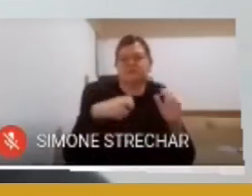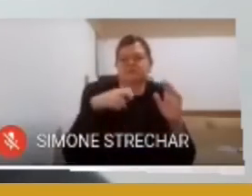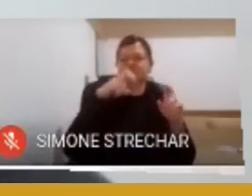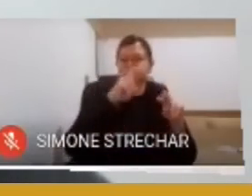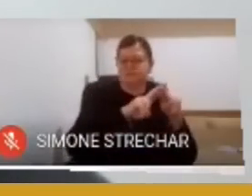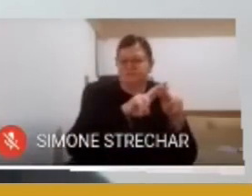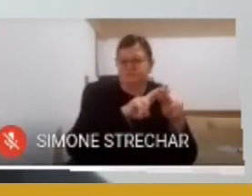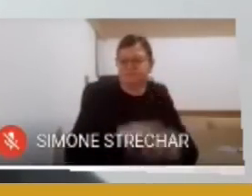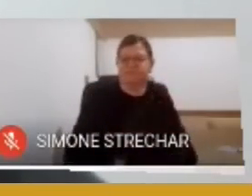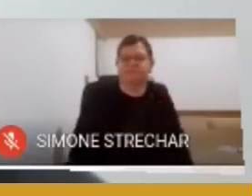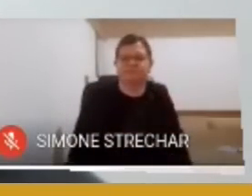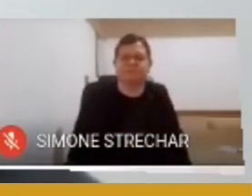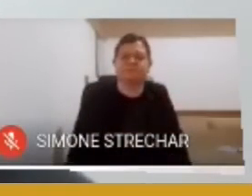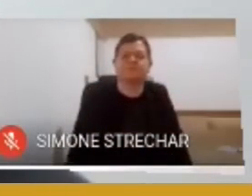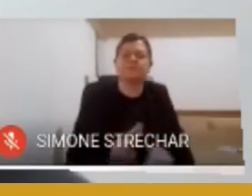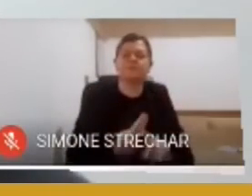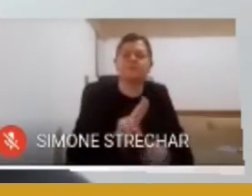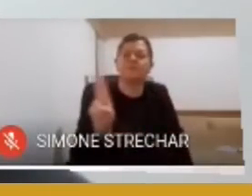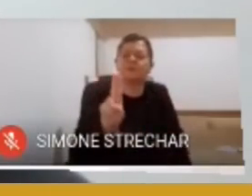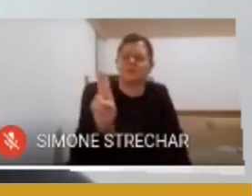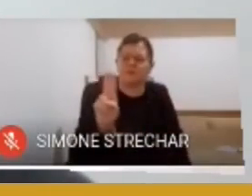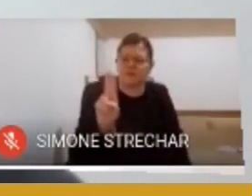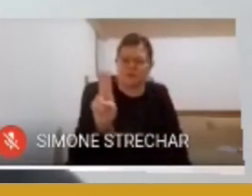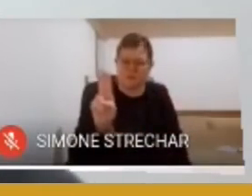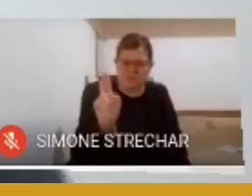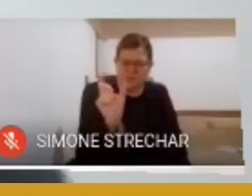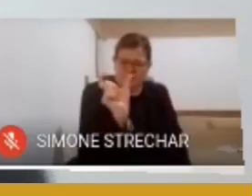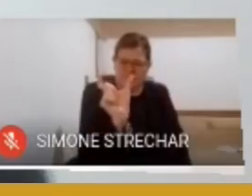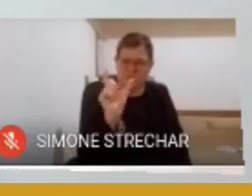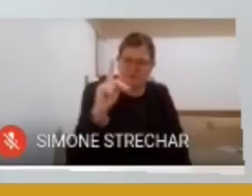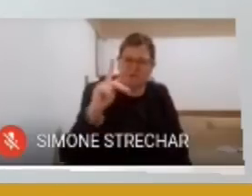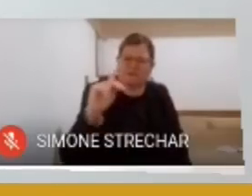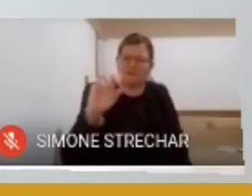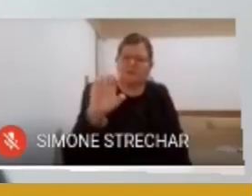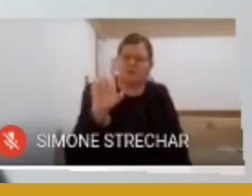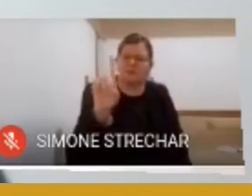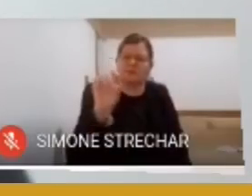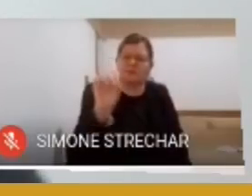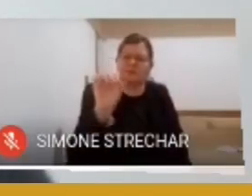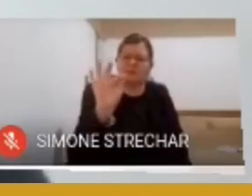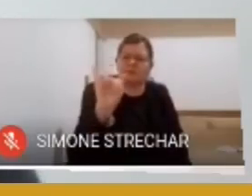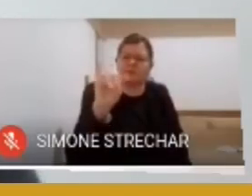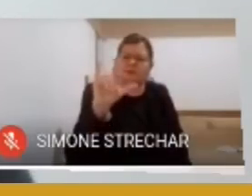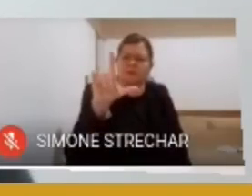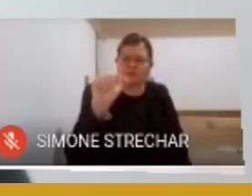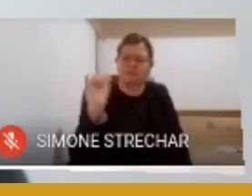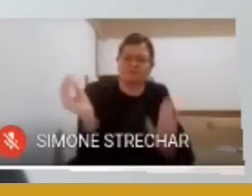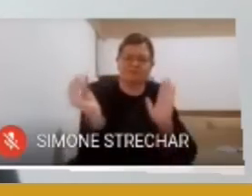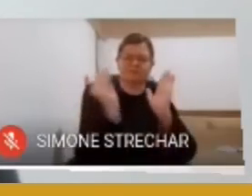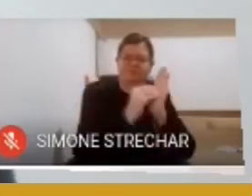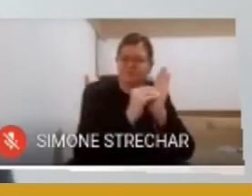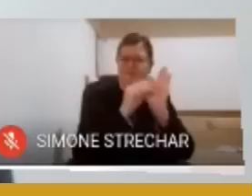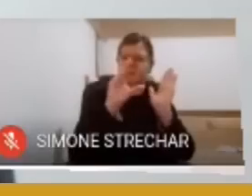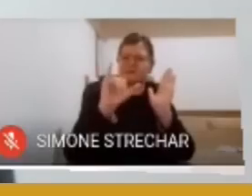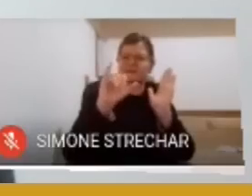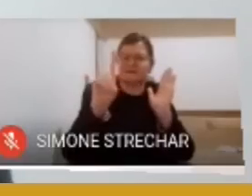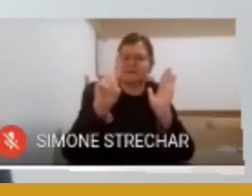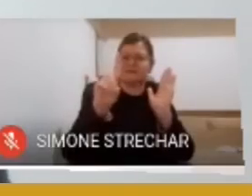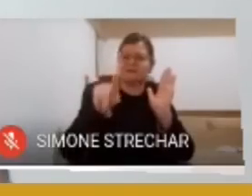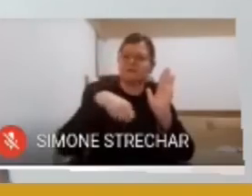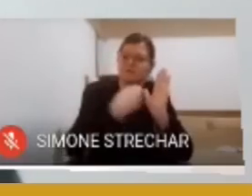de Doenças, no CID. É a mesma coisa, por exemplo, quando nós estamos trabalhando numa